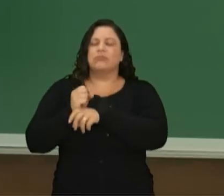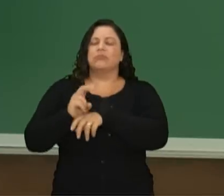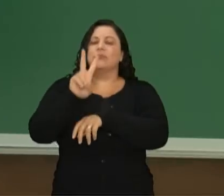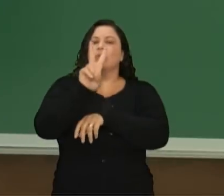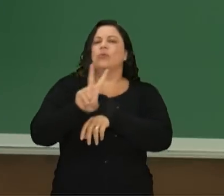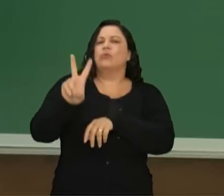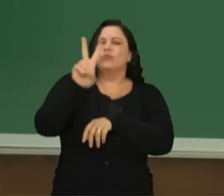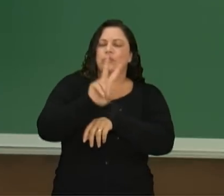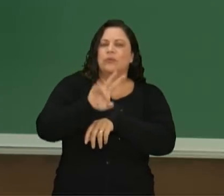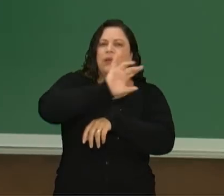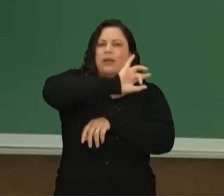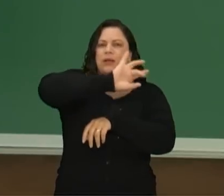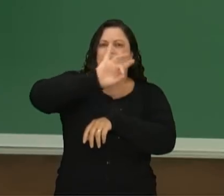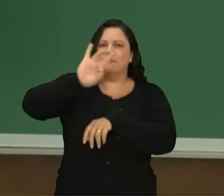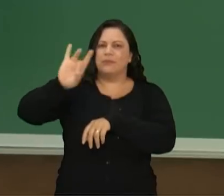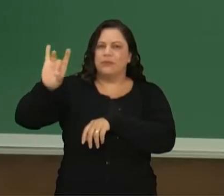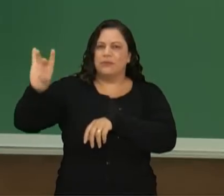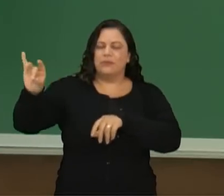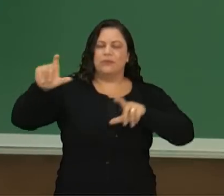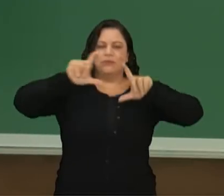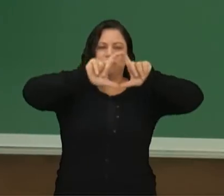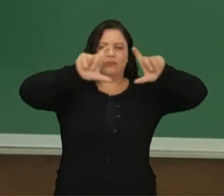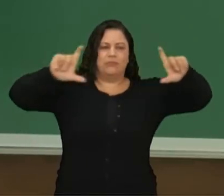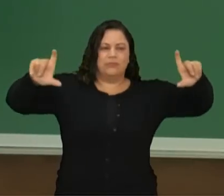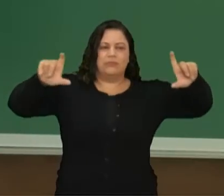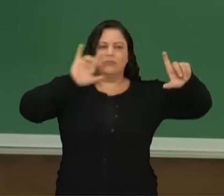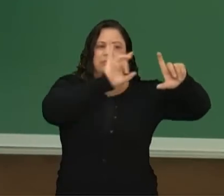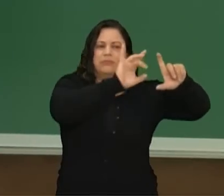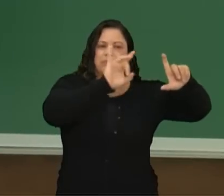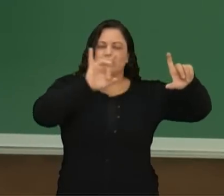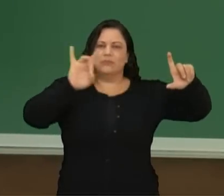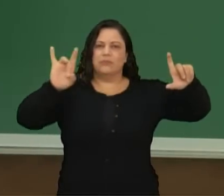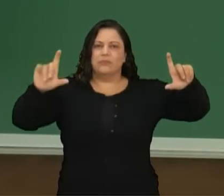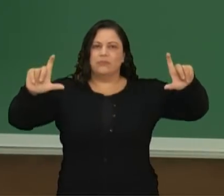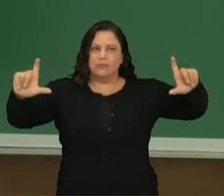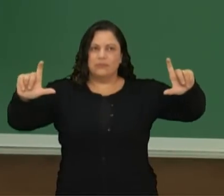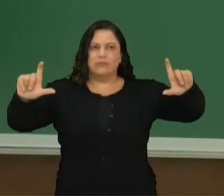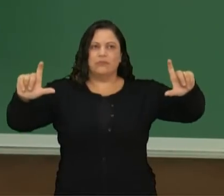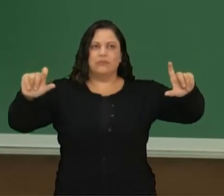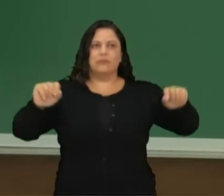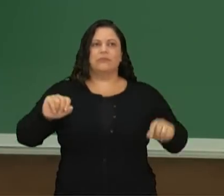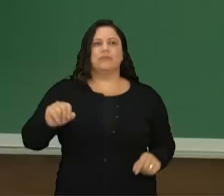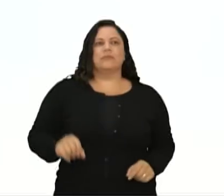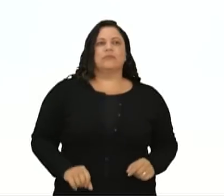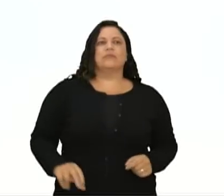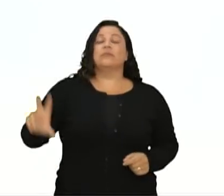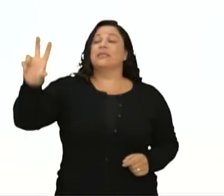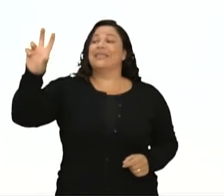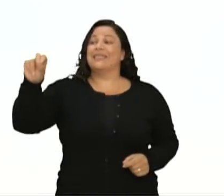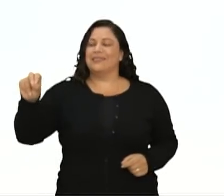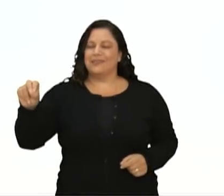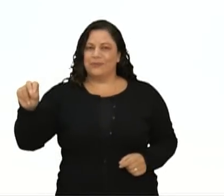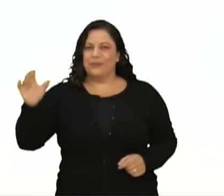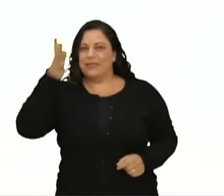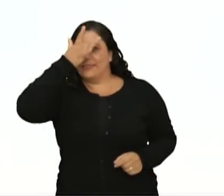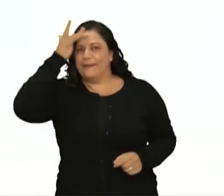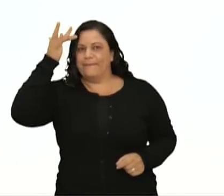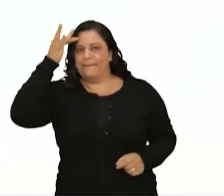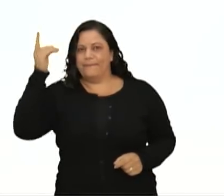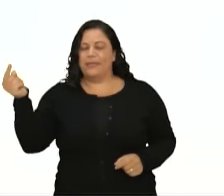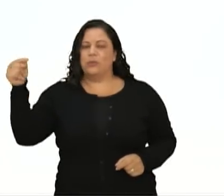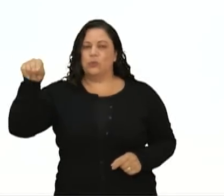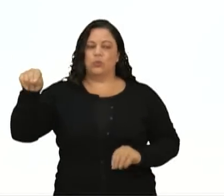fórmula geral, aqui na nossa fórmula genérica, nós temos que 50 trabalhadores